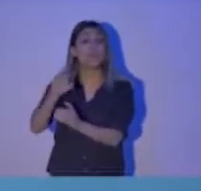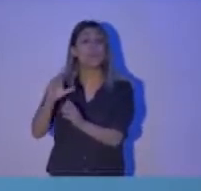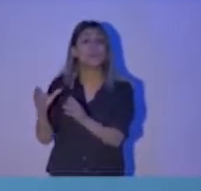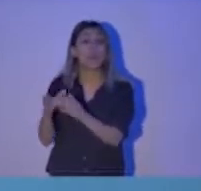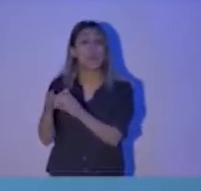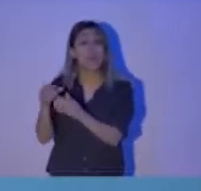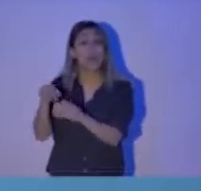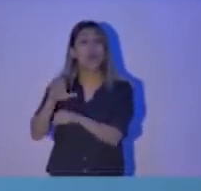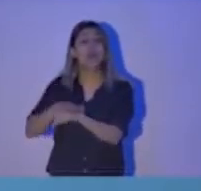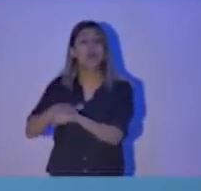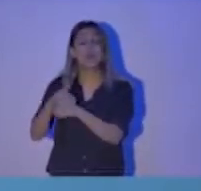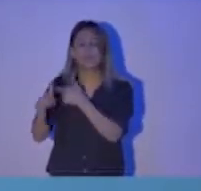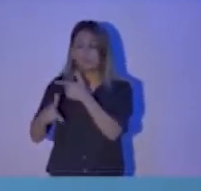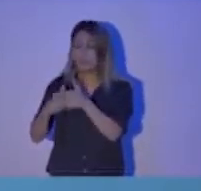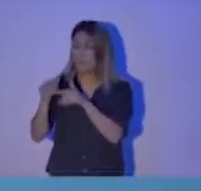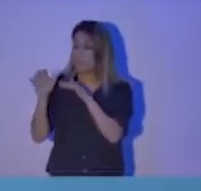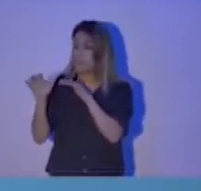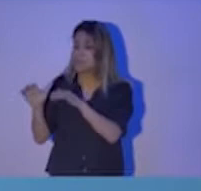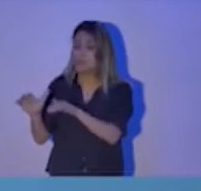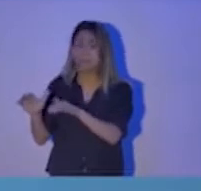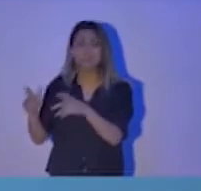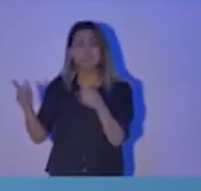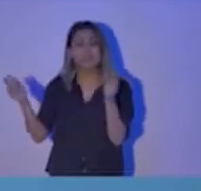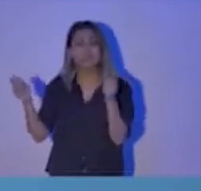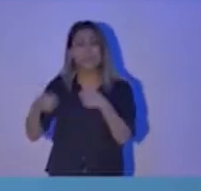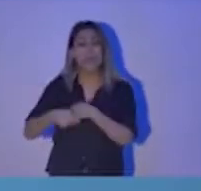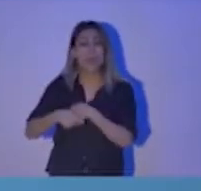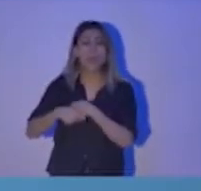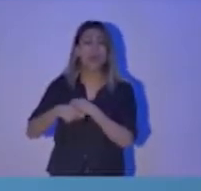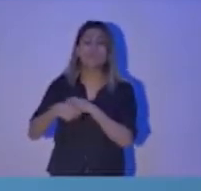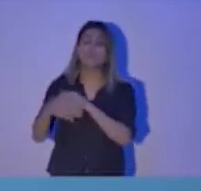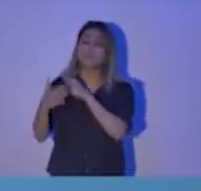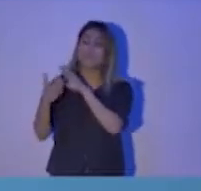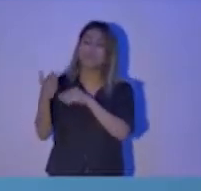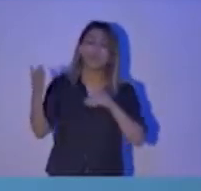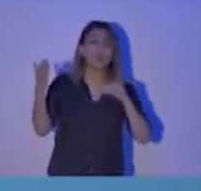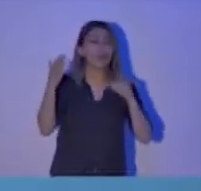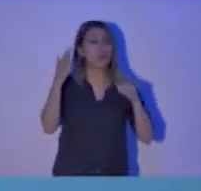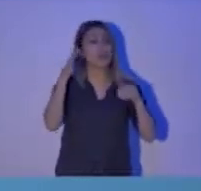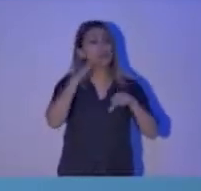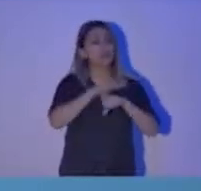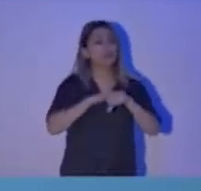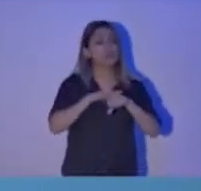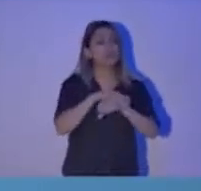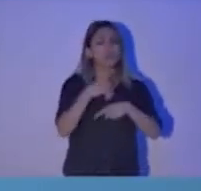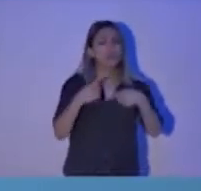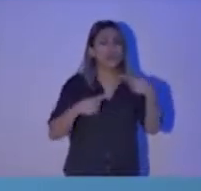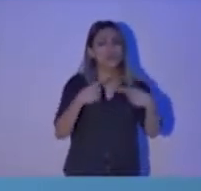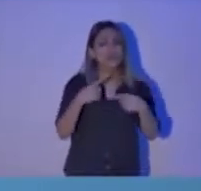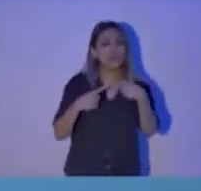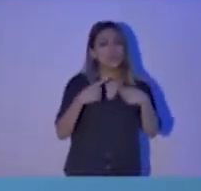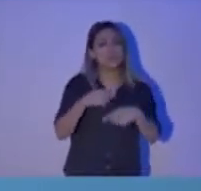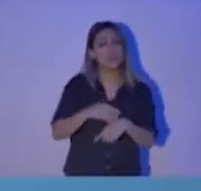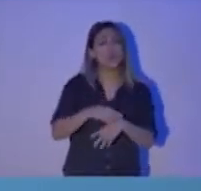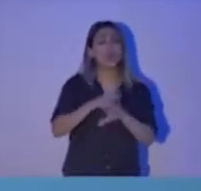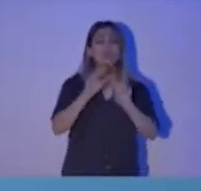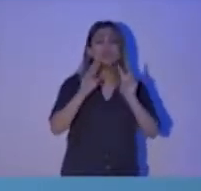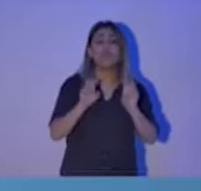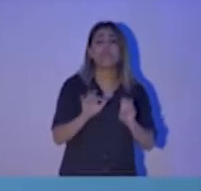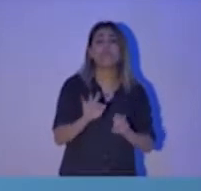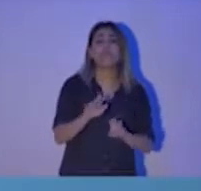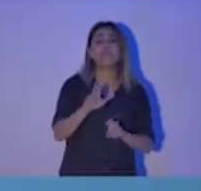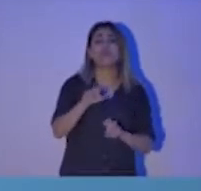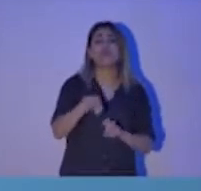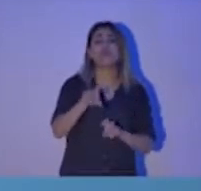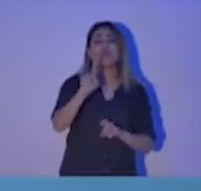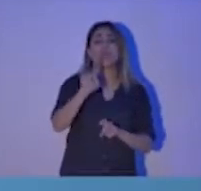para o Fundeb, isso serve para os mais variados temas que estão na mesa, é o que a gente tem procurado fazer, para que a gente possa quebrar um pouco com